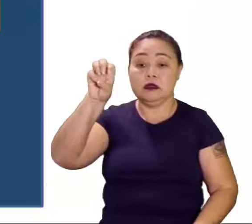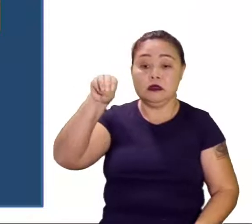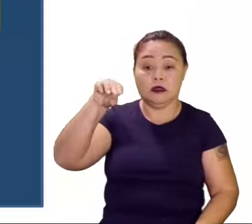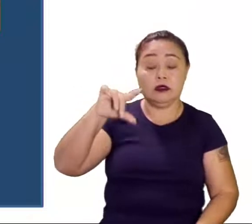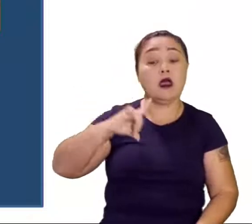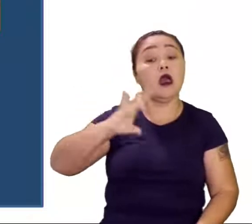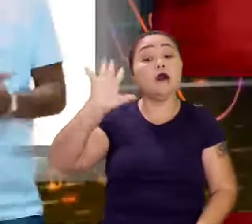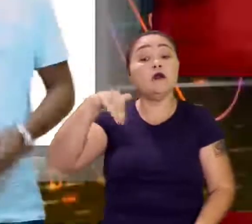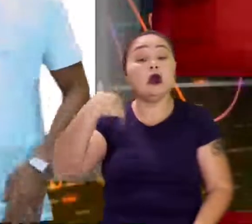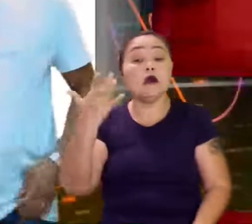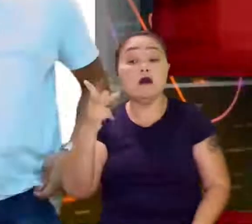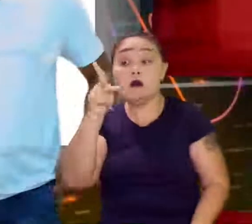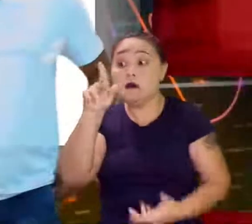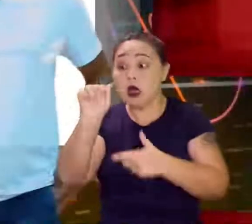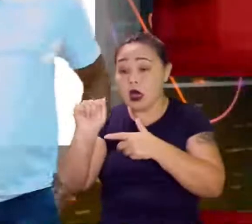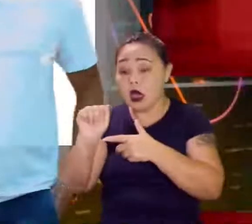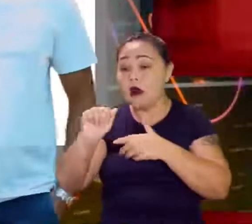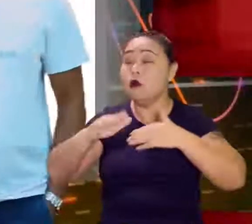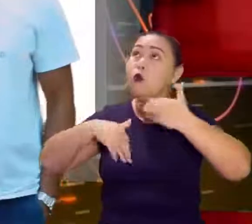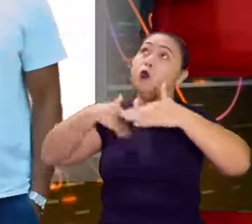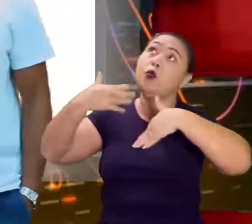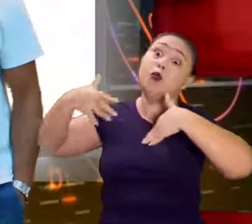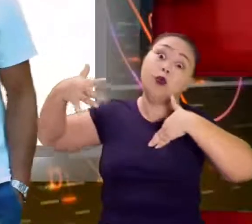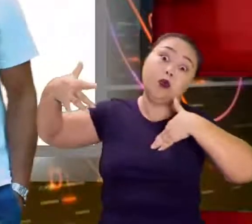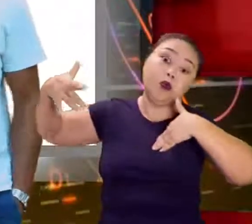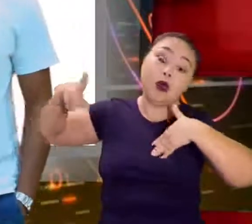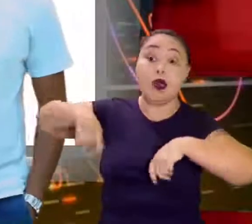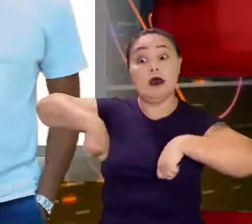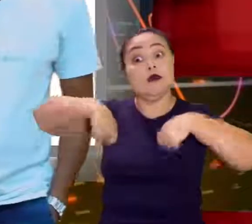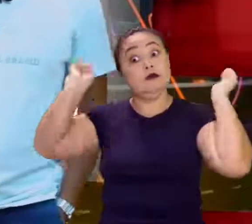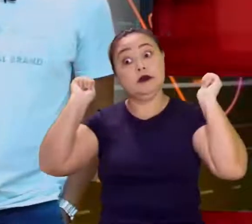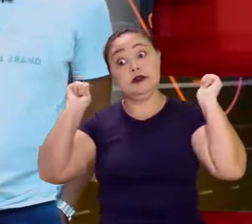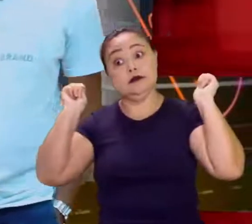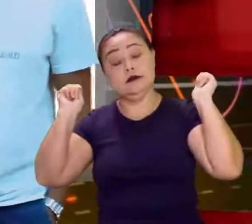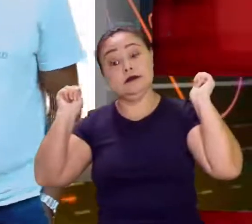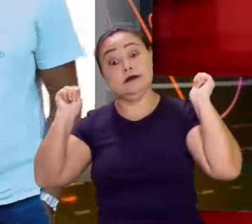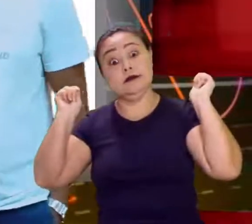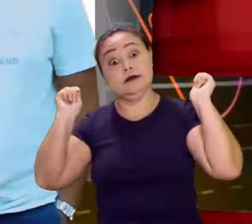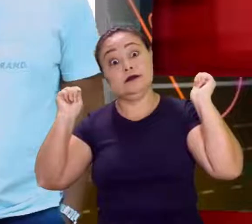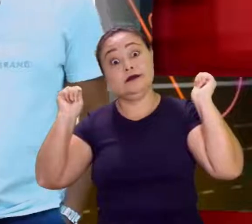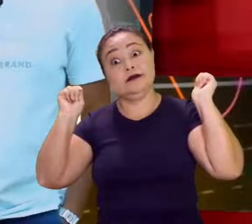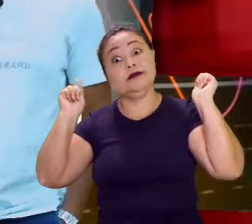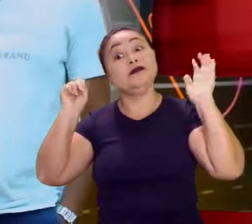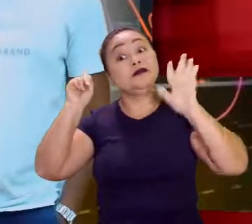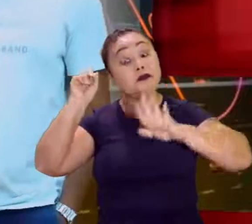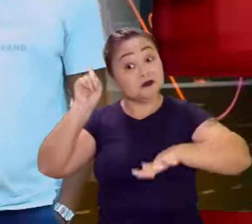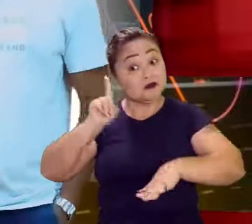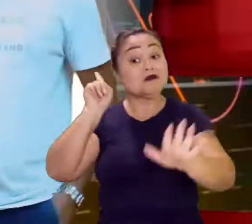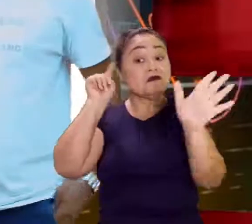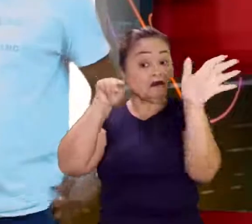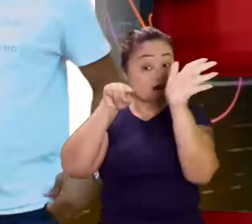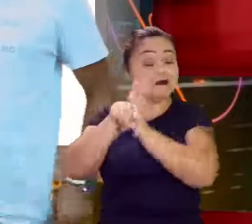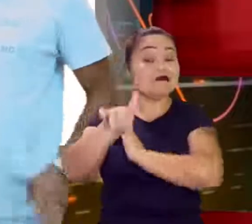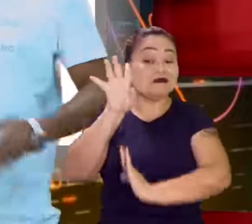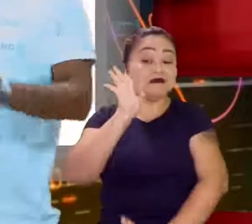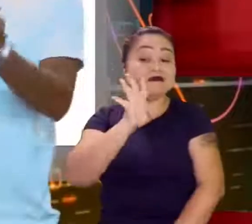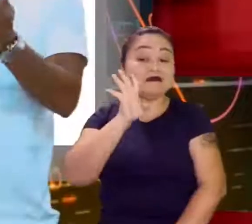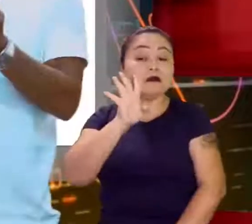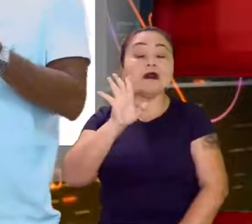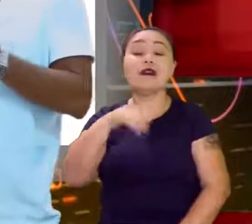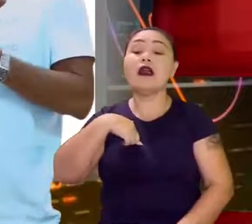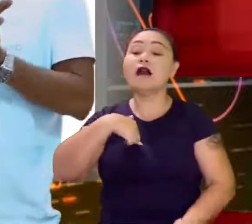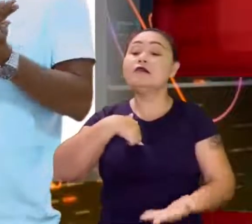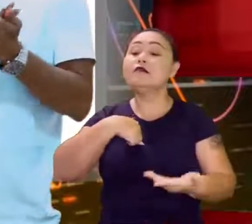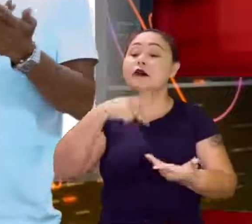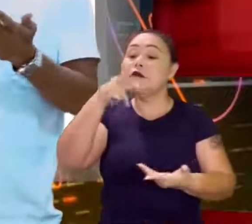for uma PA infinita, daí impossível, né? Ah, essa pergunta é legal, né? E se for infinita, a gente